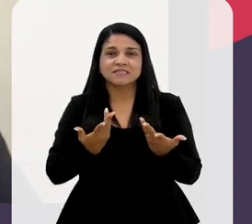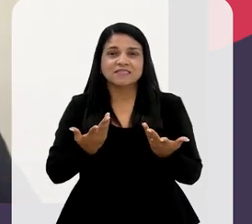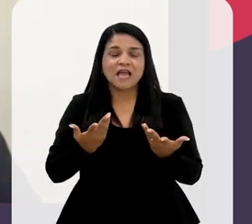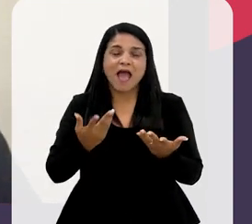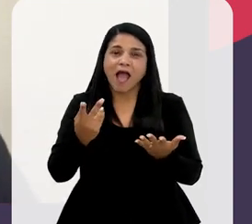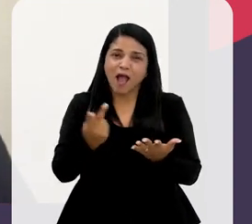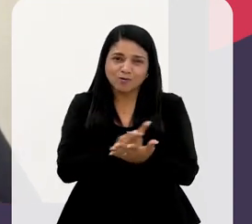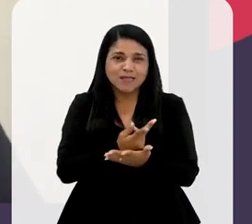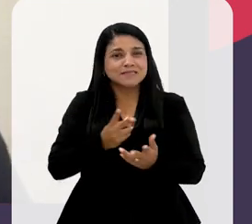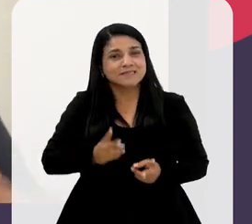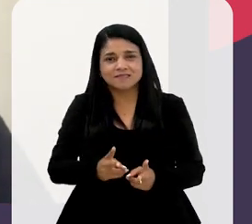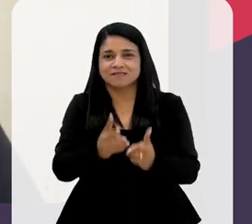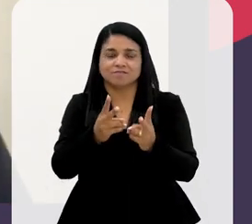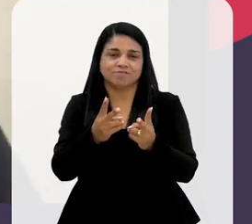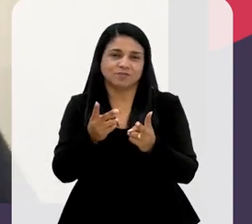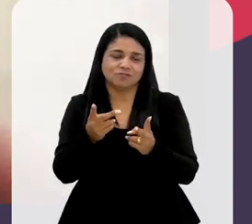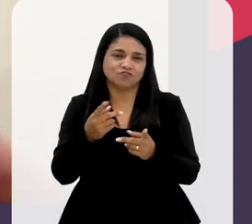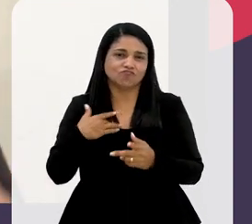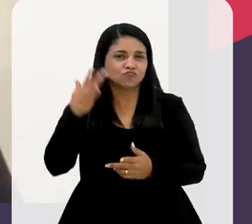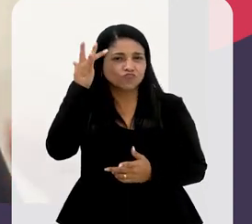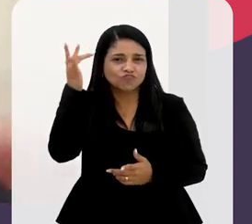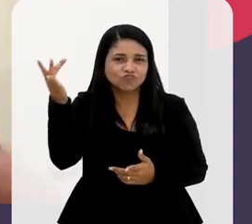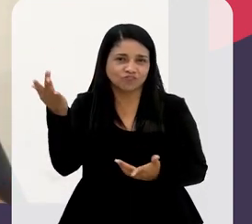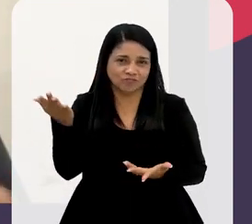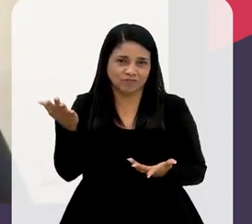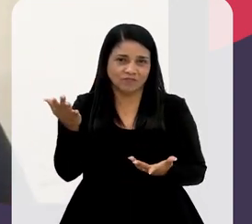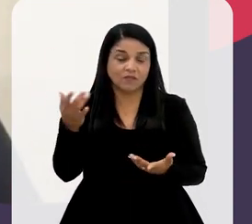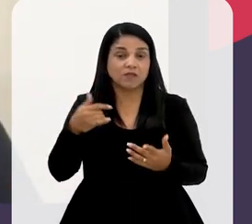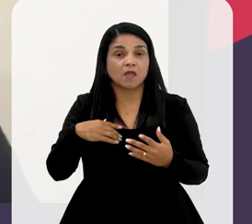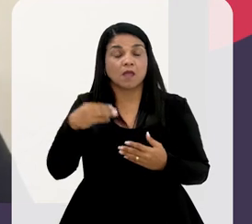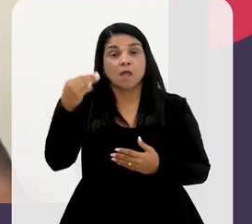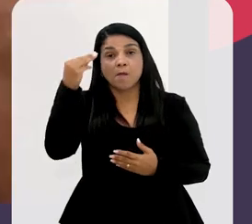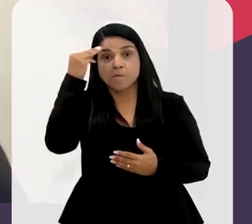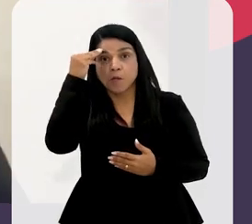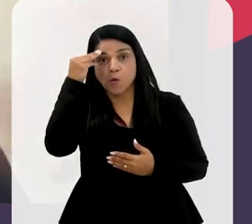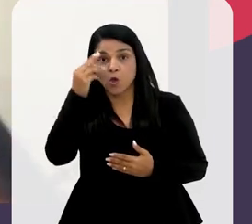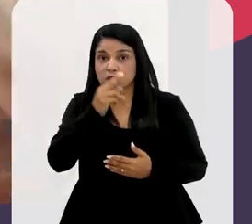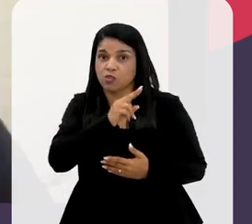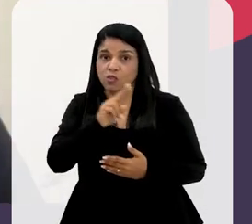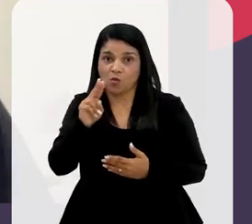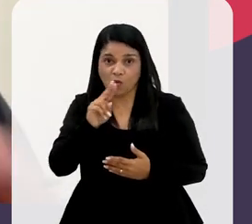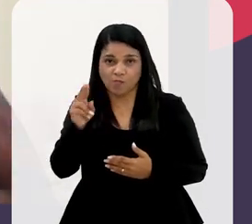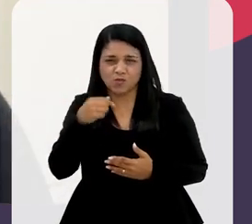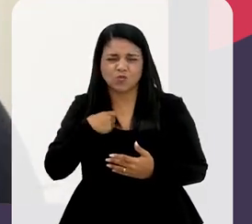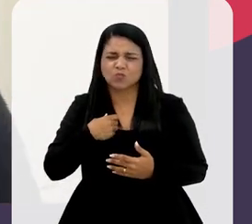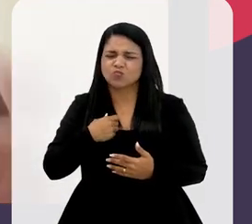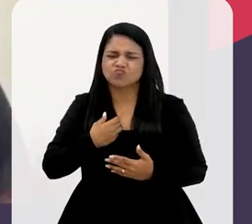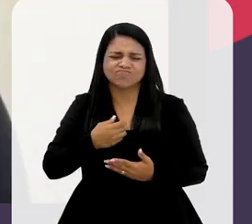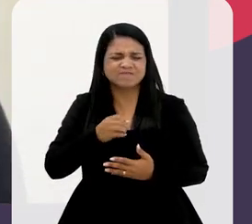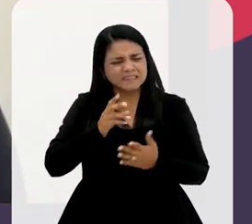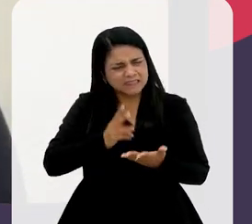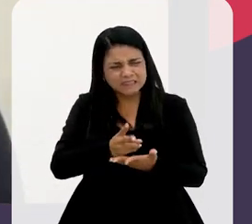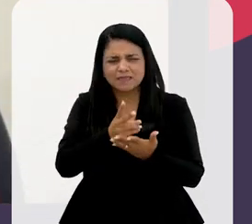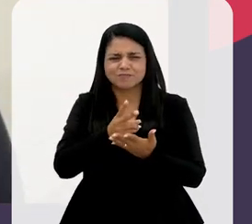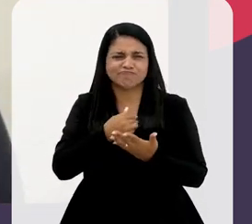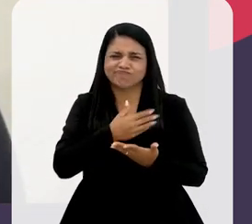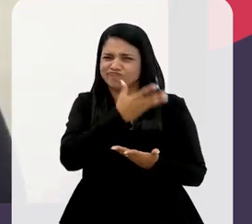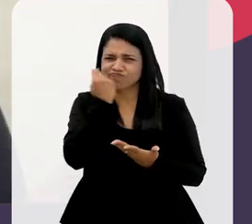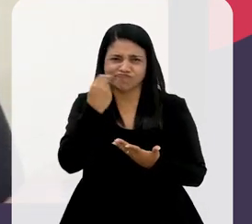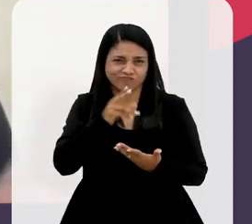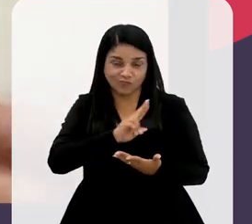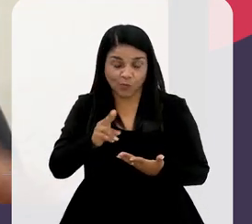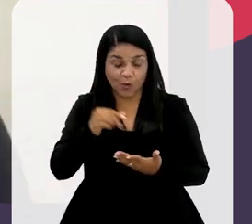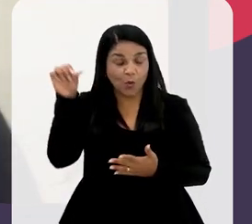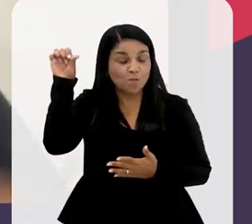é uma coisa muito, muito corriqueira no meu dia a dia. Agora, essa memória, por exemplo, de nomes, eu sou terrível. Eu sempre fui ruim de